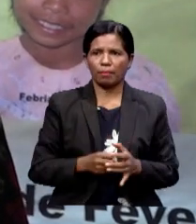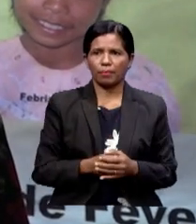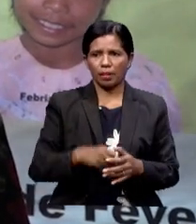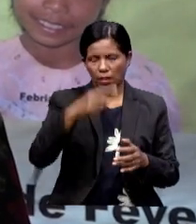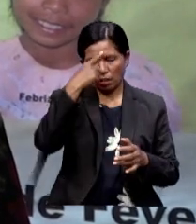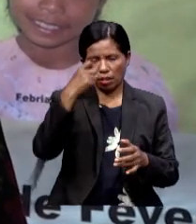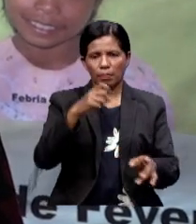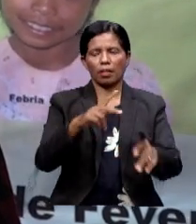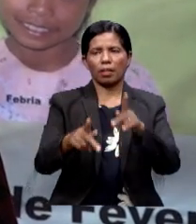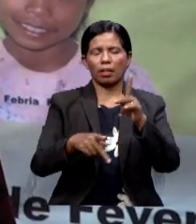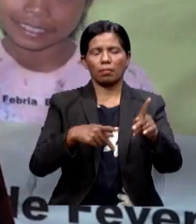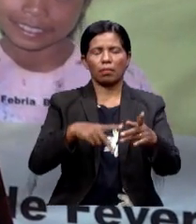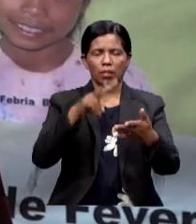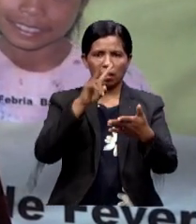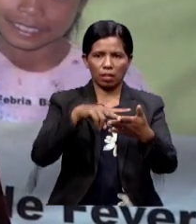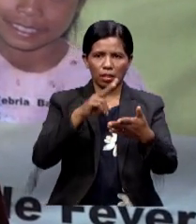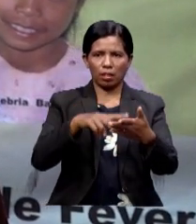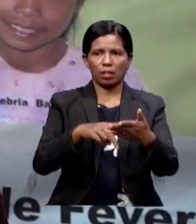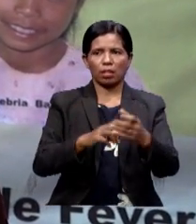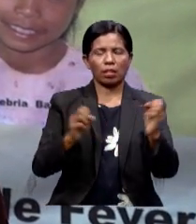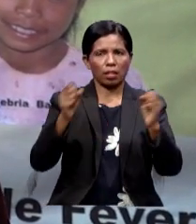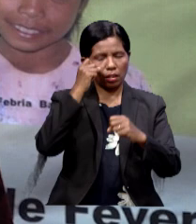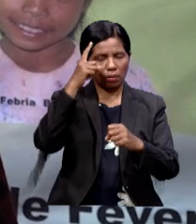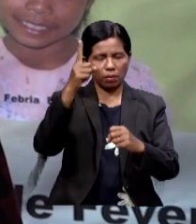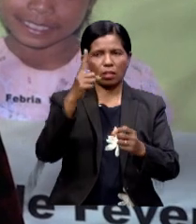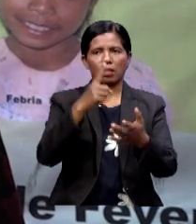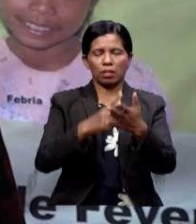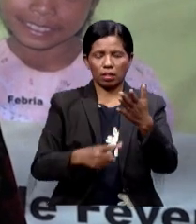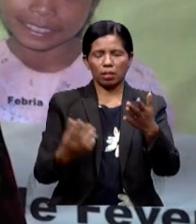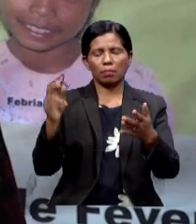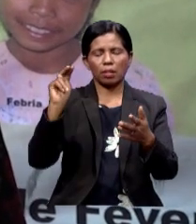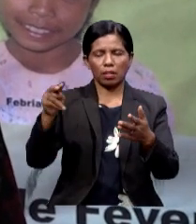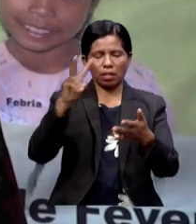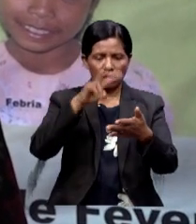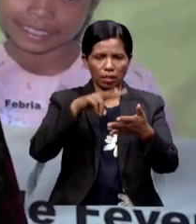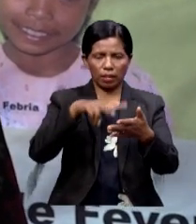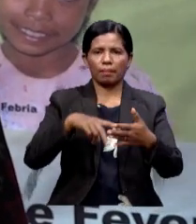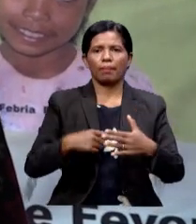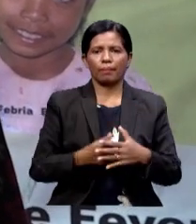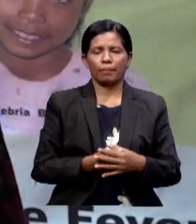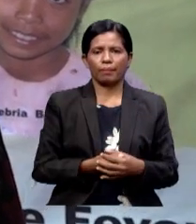também é uma bala, um balé, Bodne, lá compreende tanto, sair de Manilé.